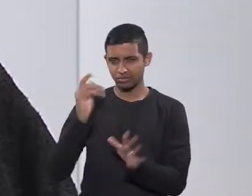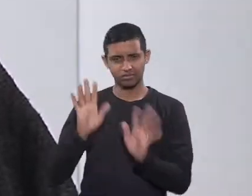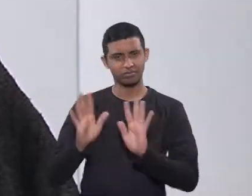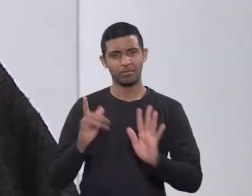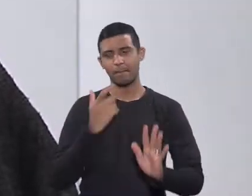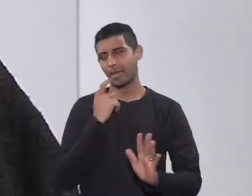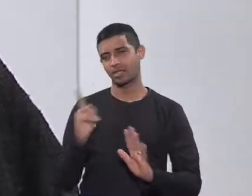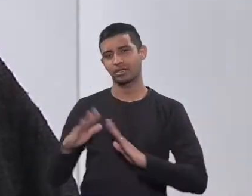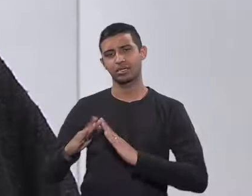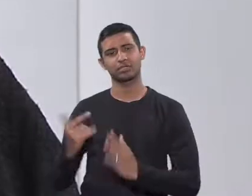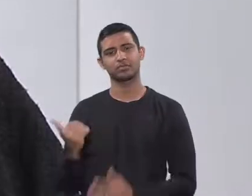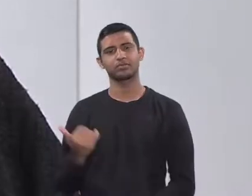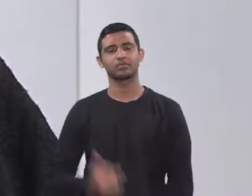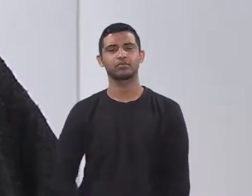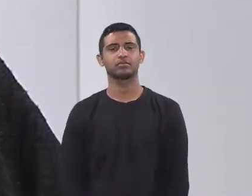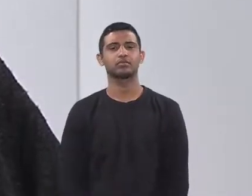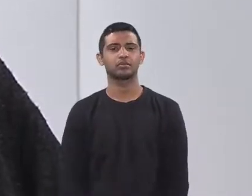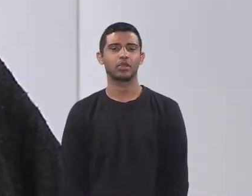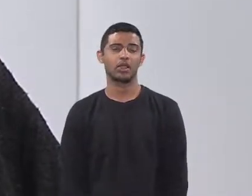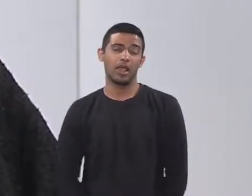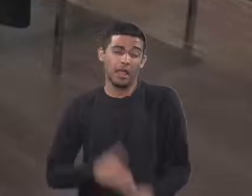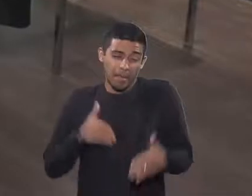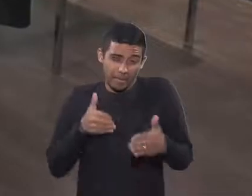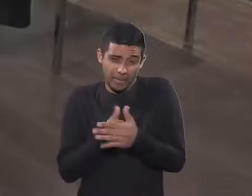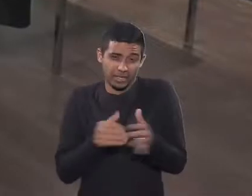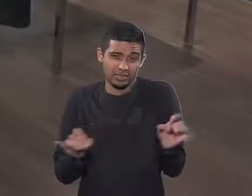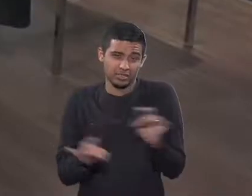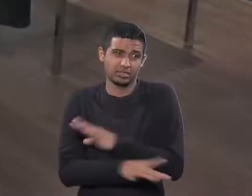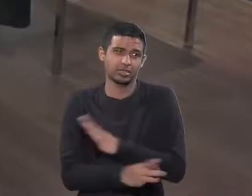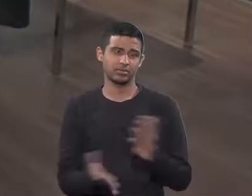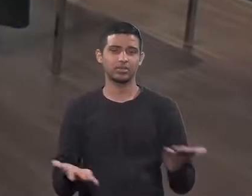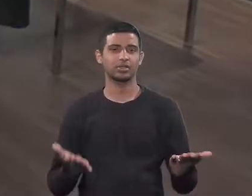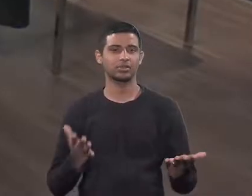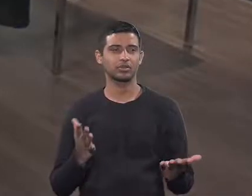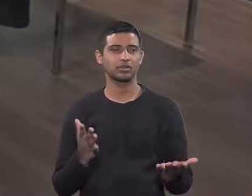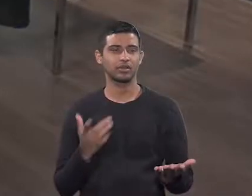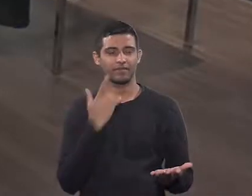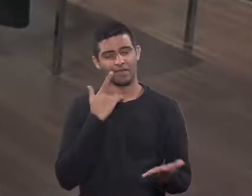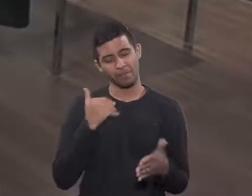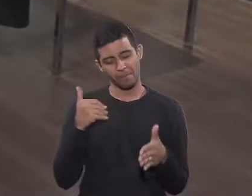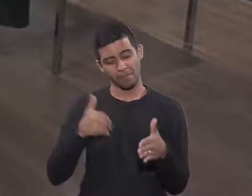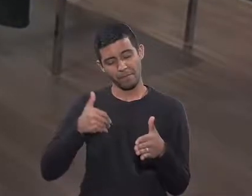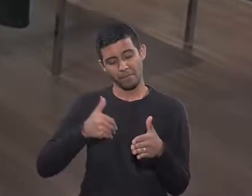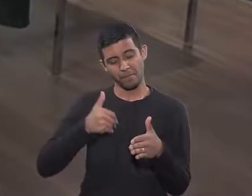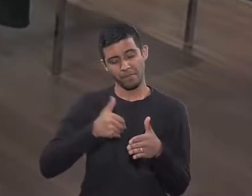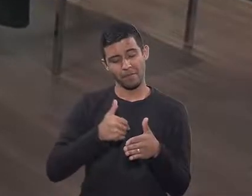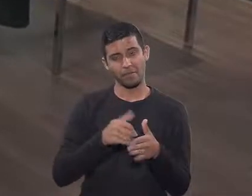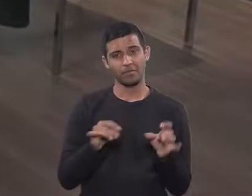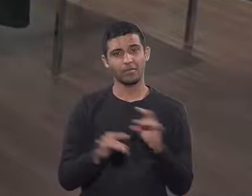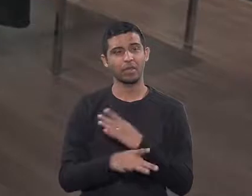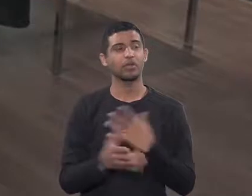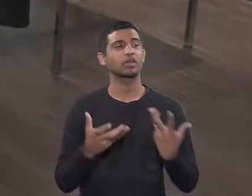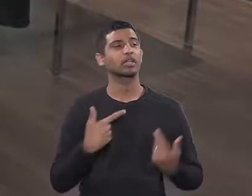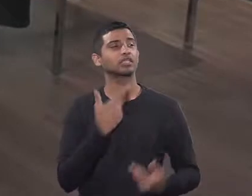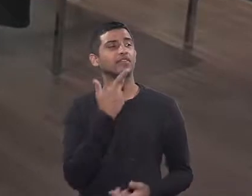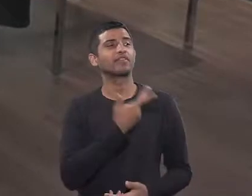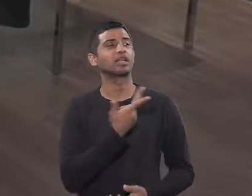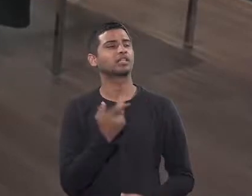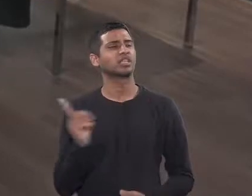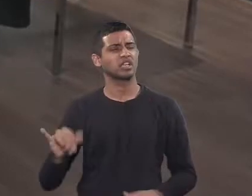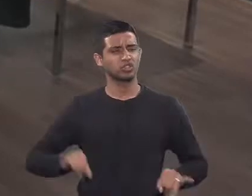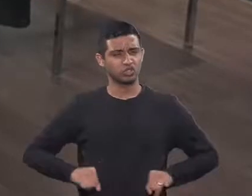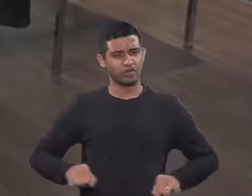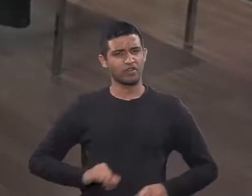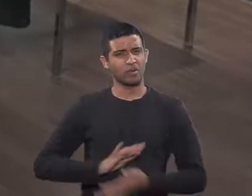de casa, não tem. A gente tá no finalzinho, né? Já arrumando aí para o final do programa. Queria que você falasse, ele